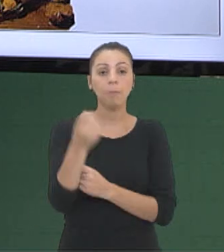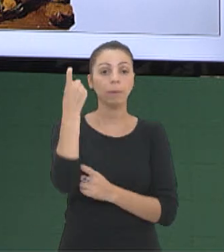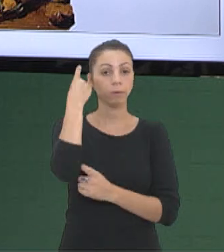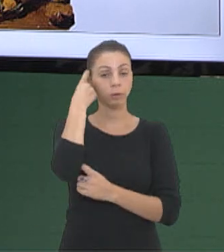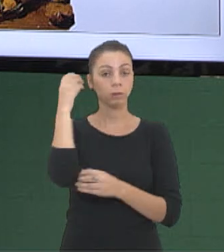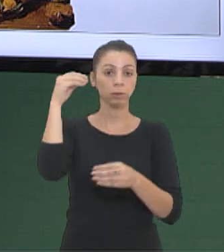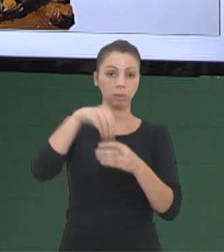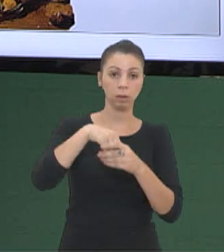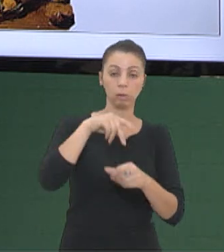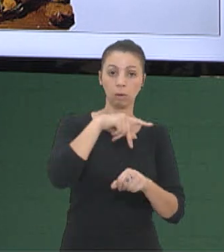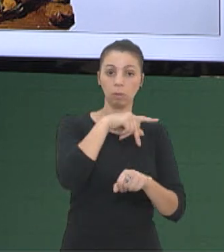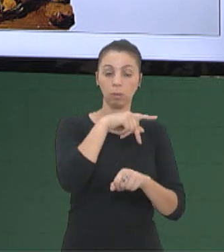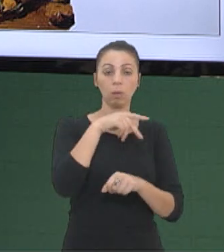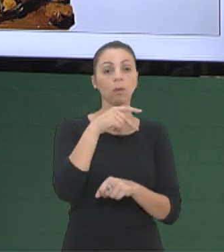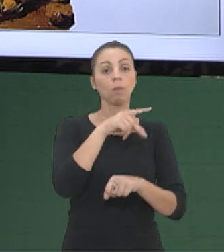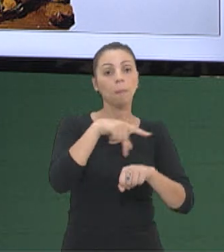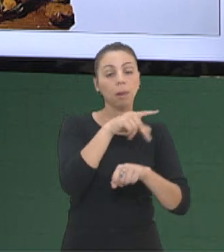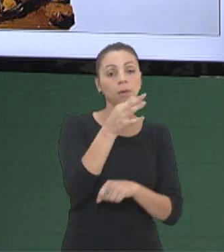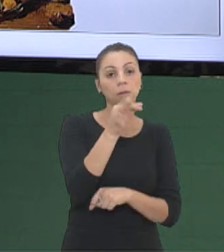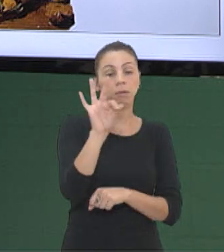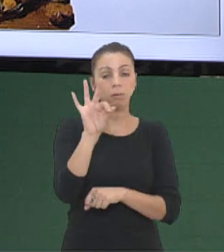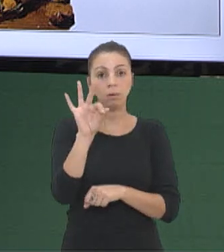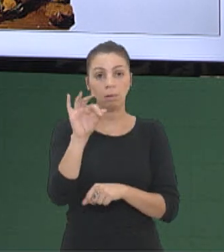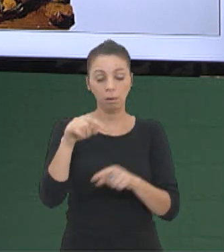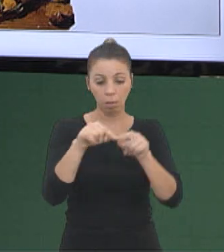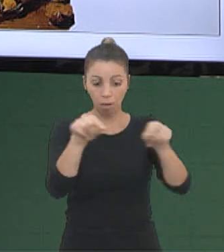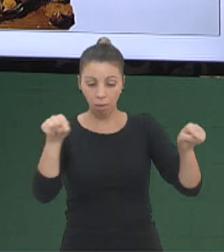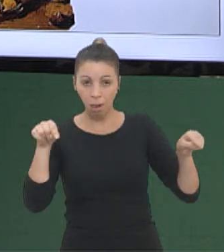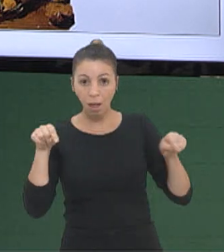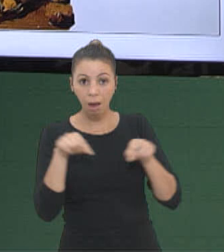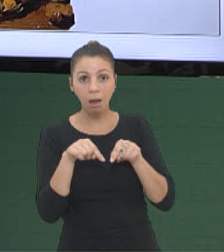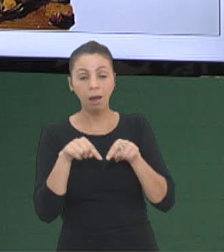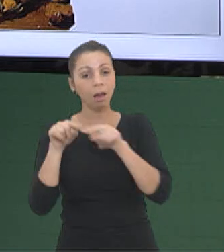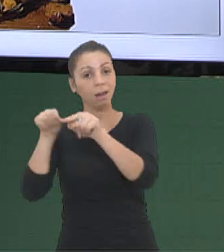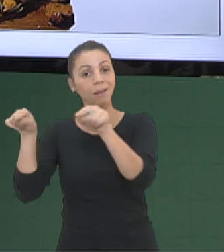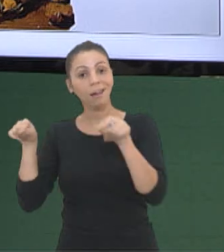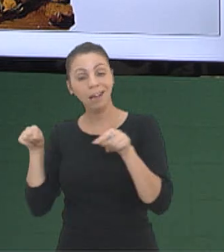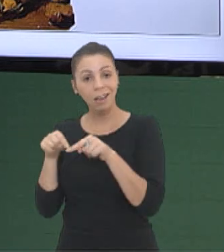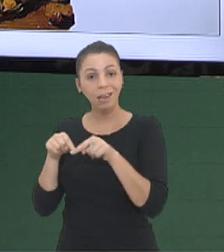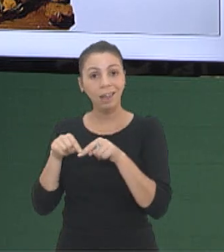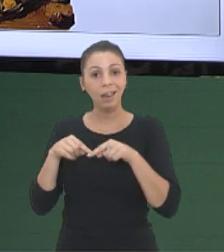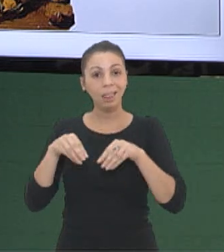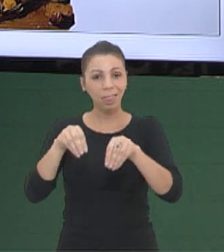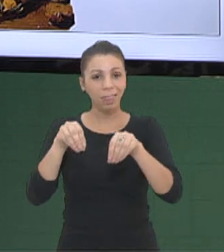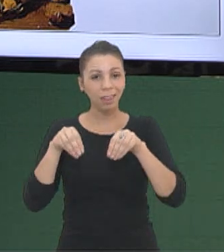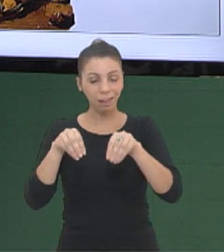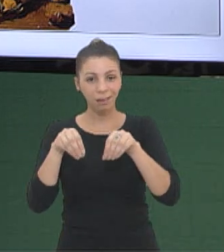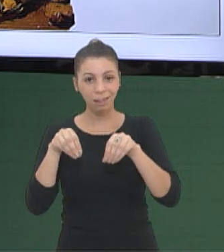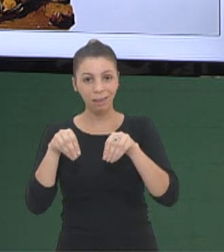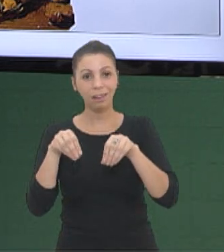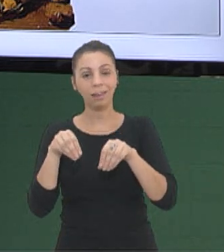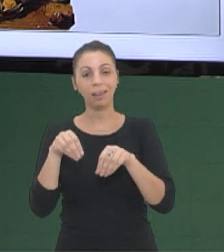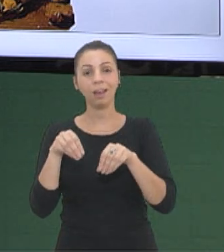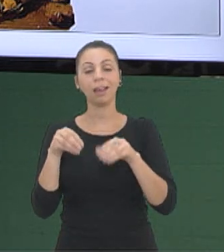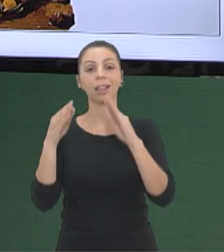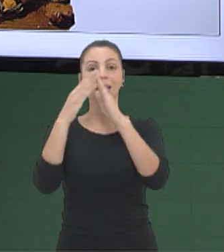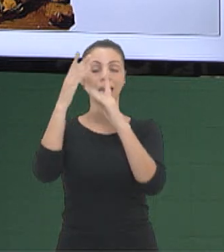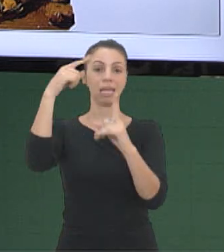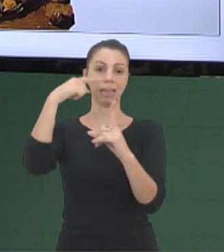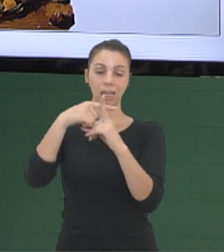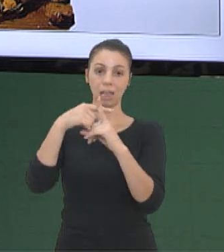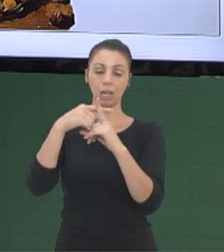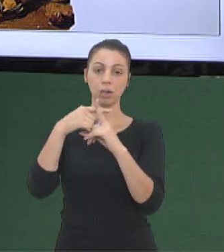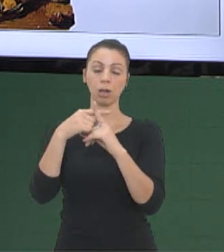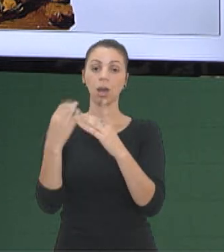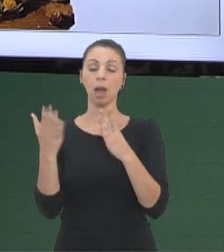França, muitas terras da igreja e dos nobres que fugiram da França vão pertencer agora ao Estado.